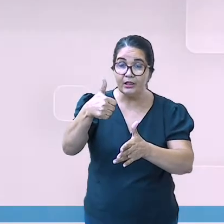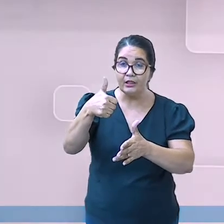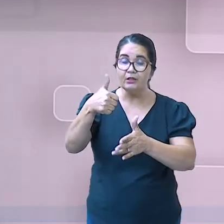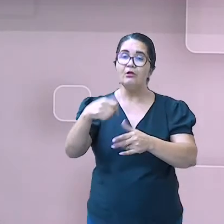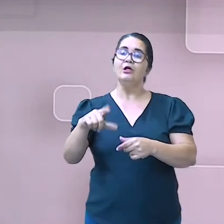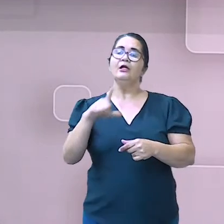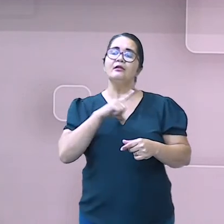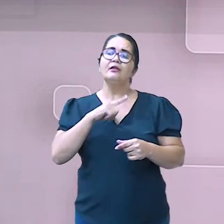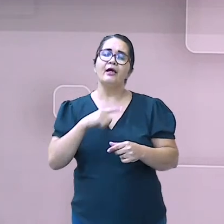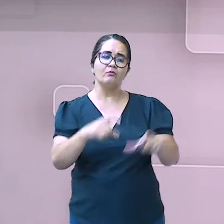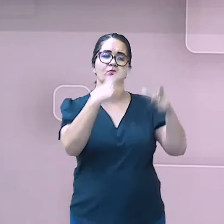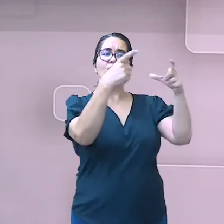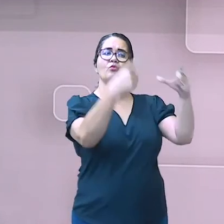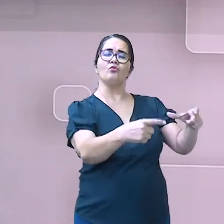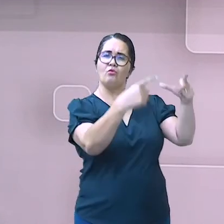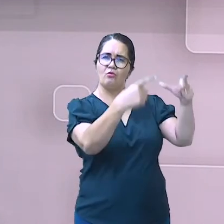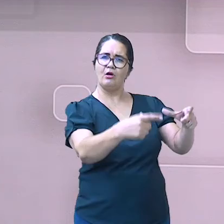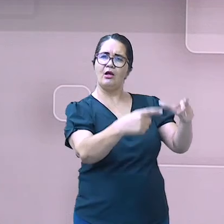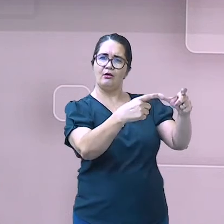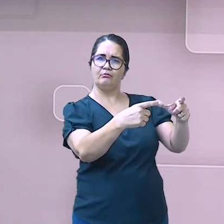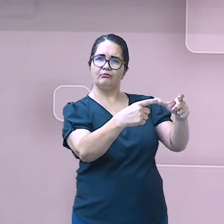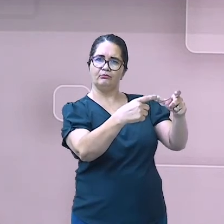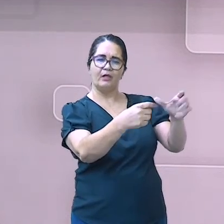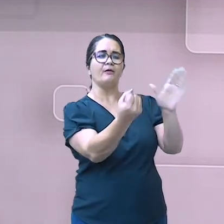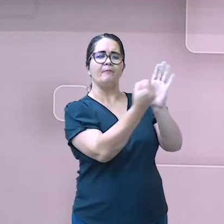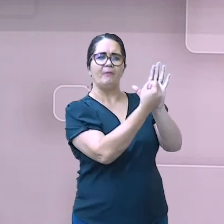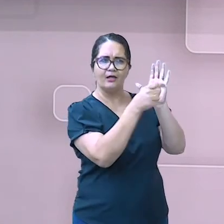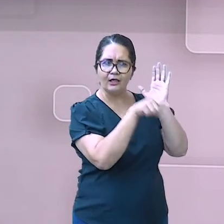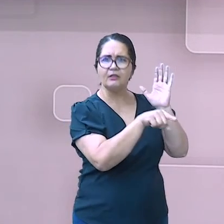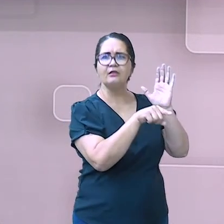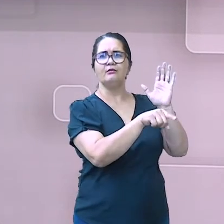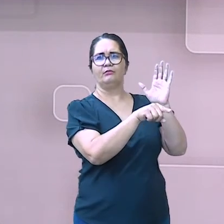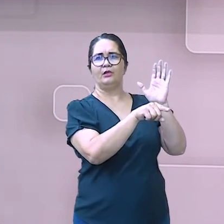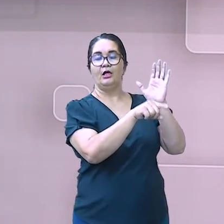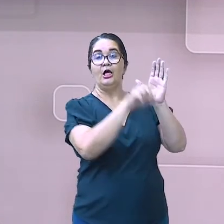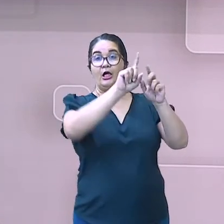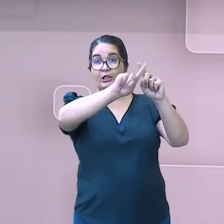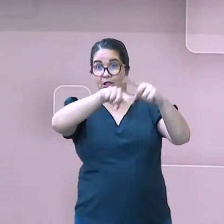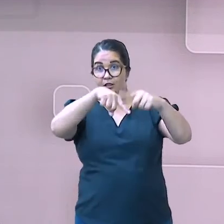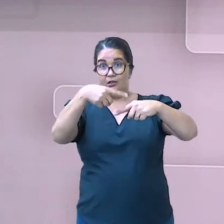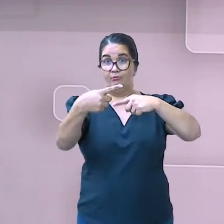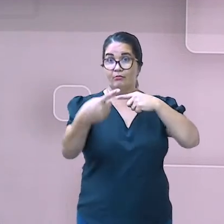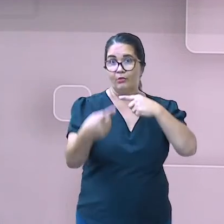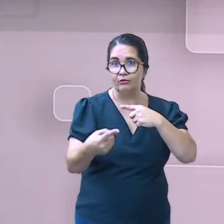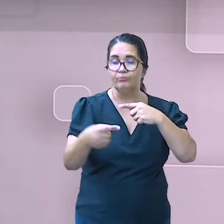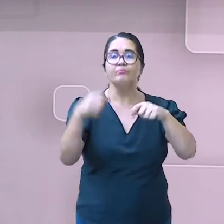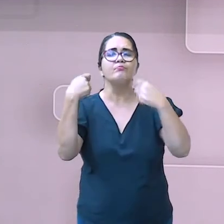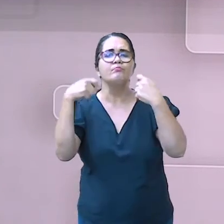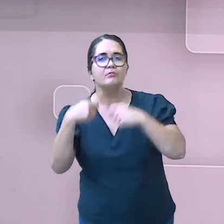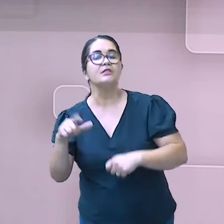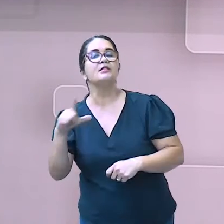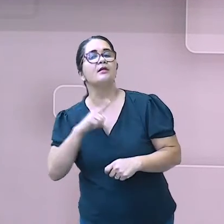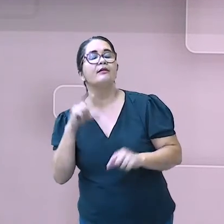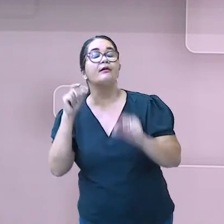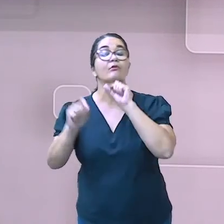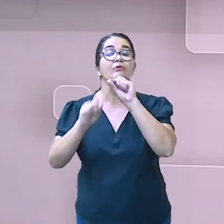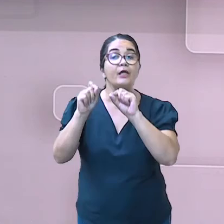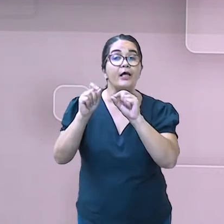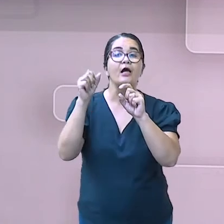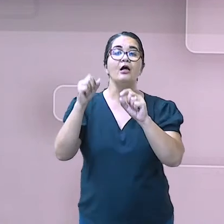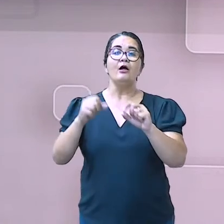território, um local demarcado. Depois, precisa-se de ter uma